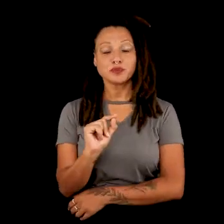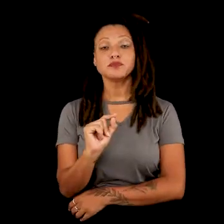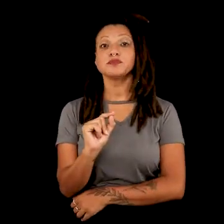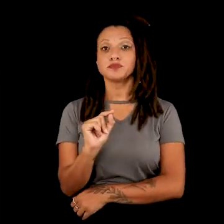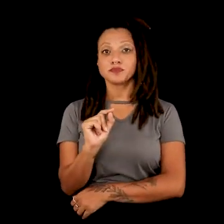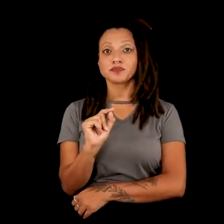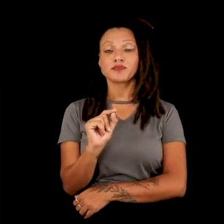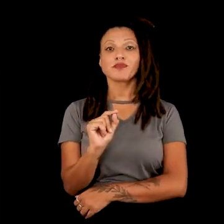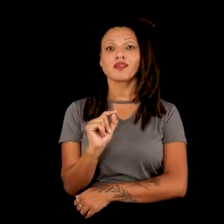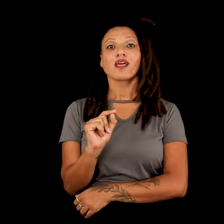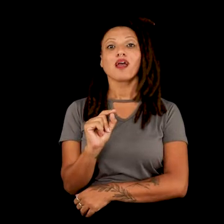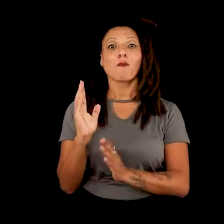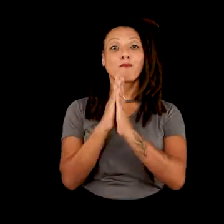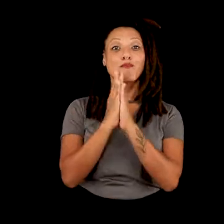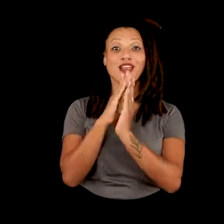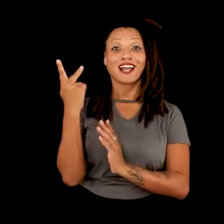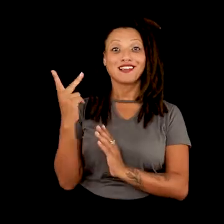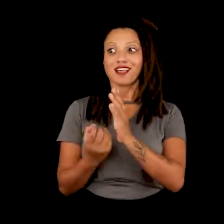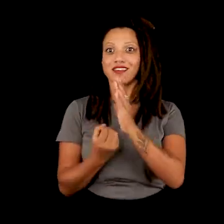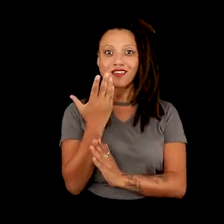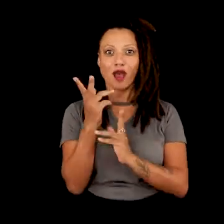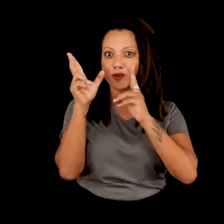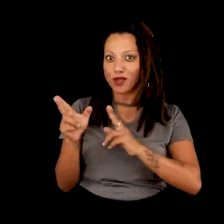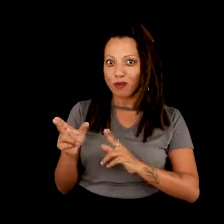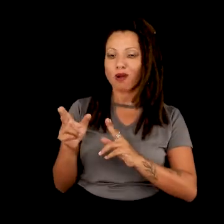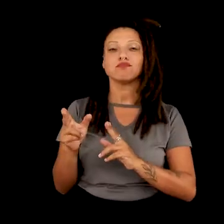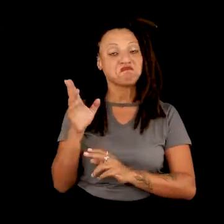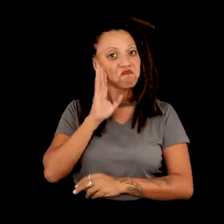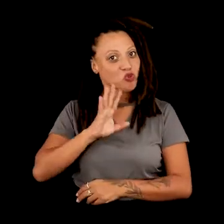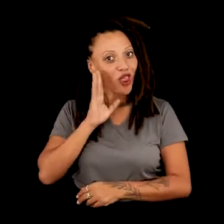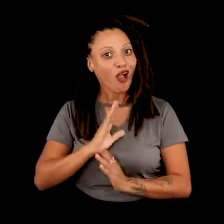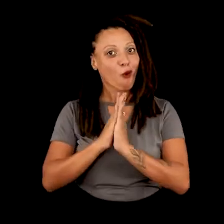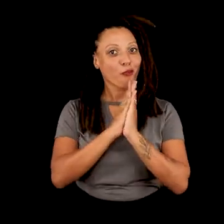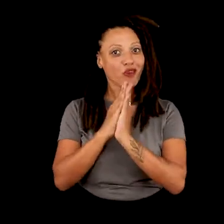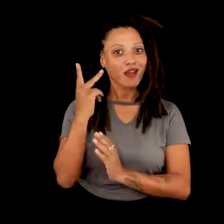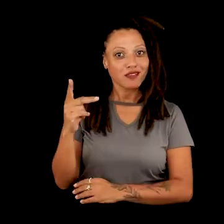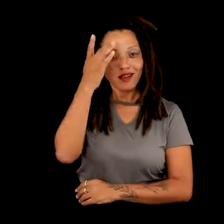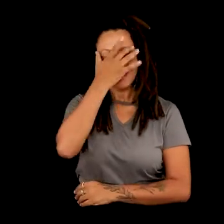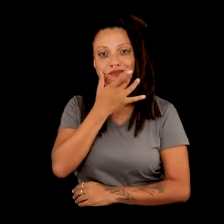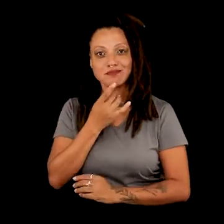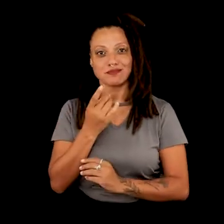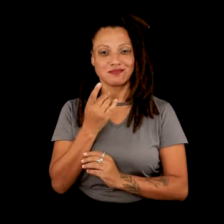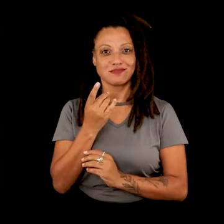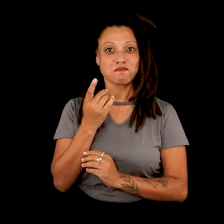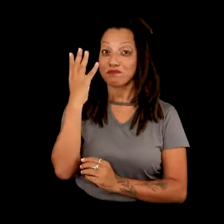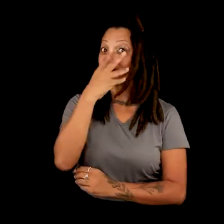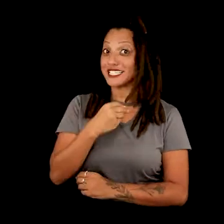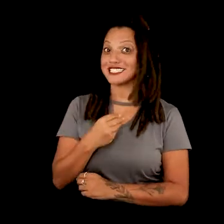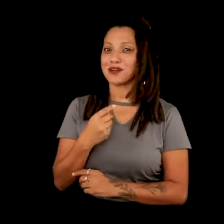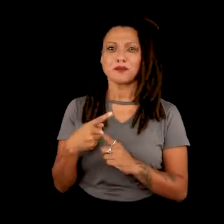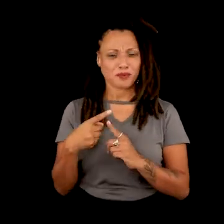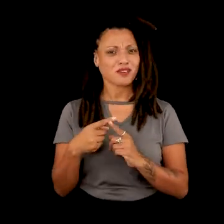rolou a estreia da boneca dela. Fizeram a boneca. É muito legal a boneca dela, é bonita. Geralmente, boneco